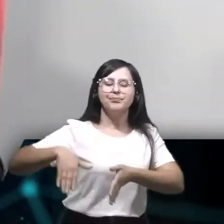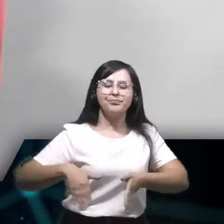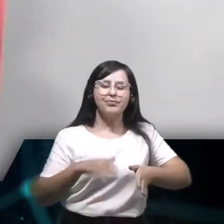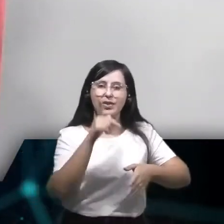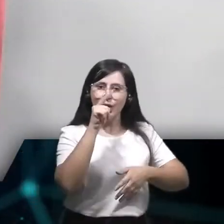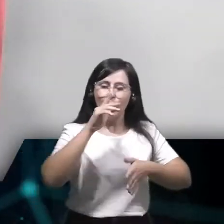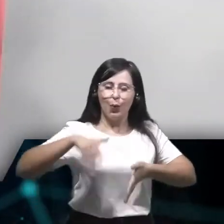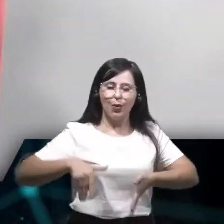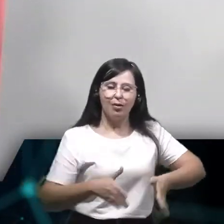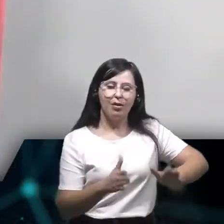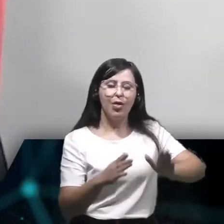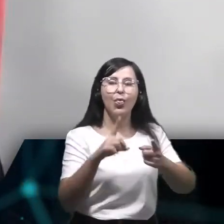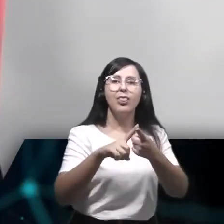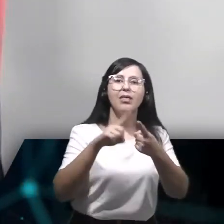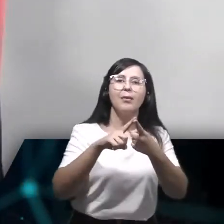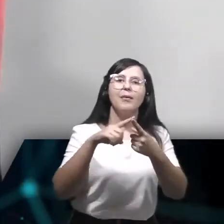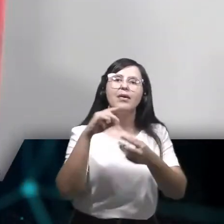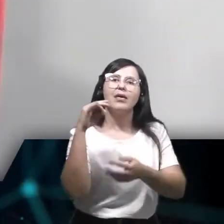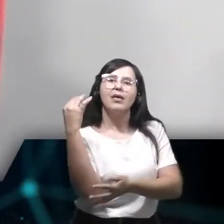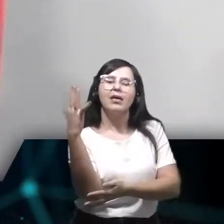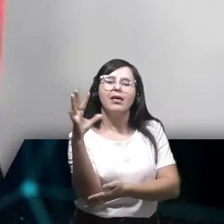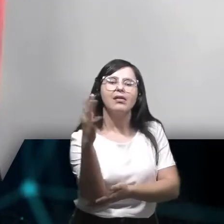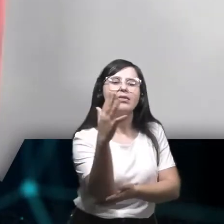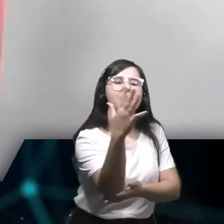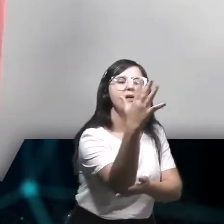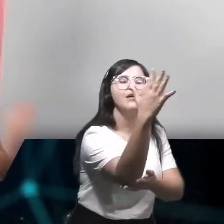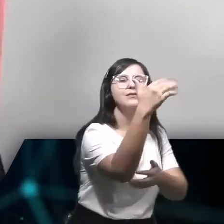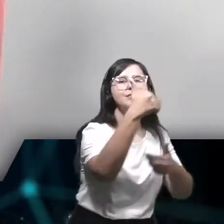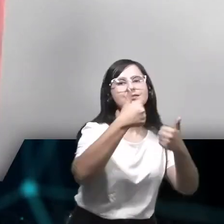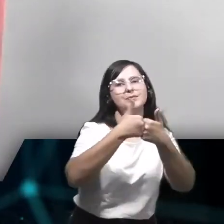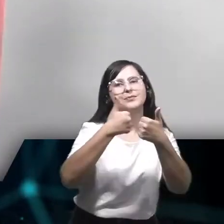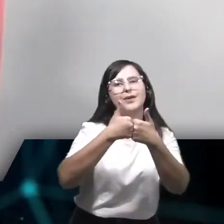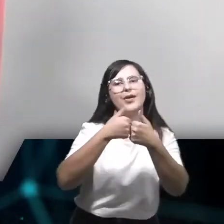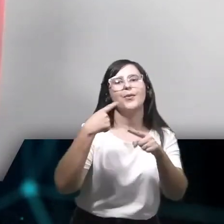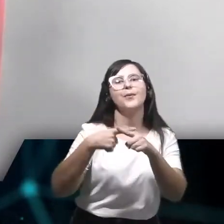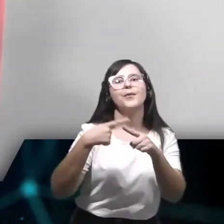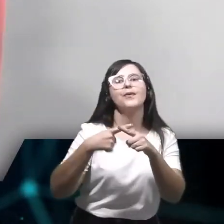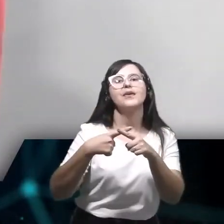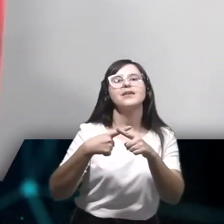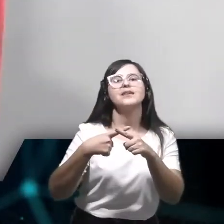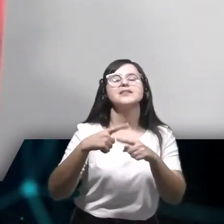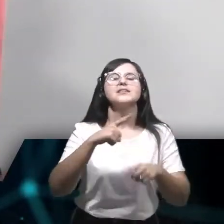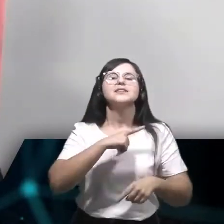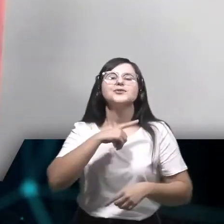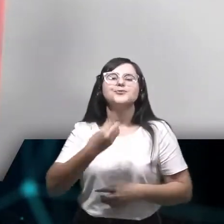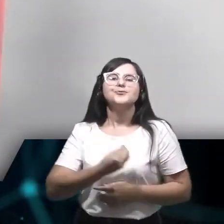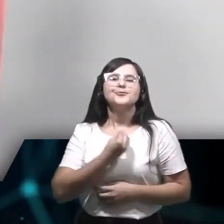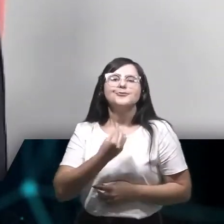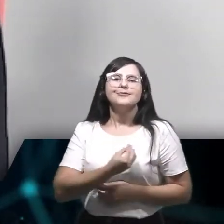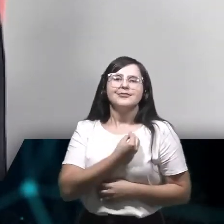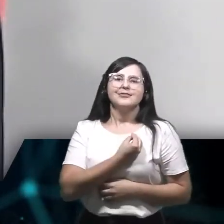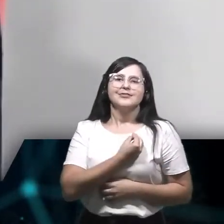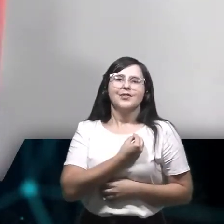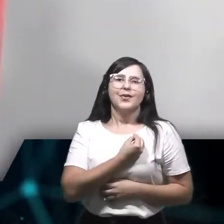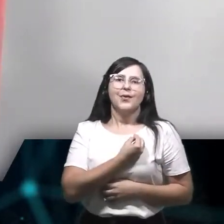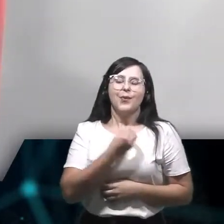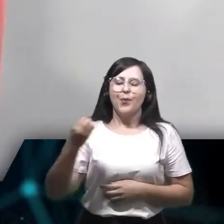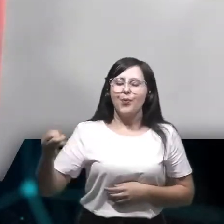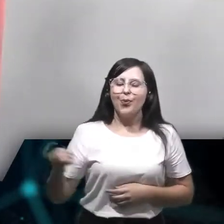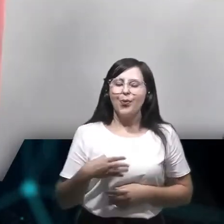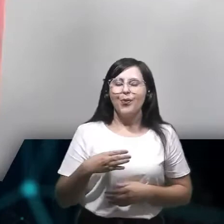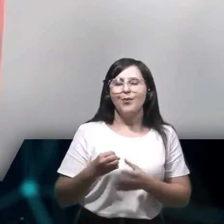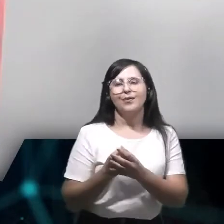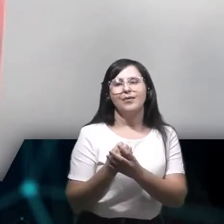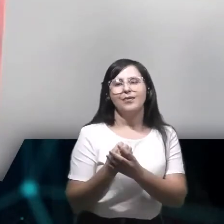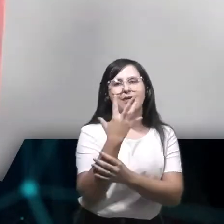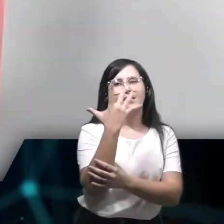ela era em torno, certo, do rio Capibaribe, porque ela trazia água e vida para toda a região, tá certo? E um dos meus